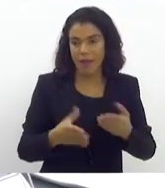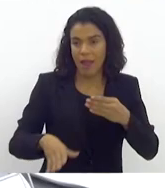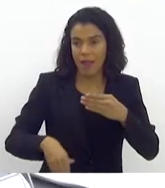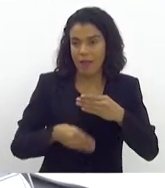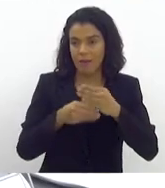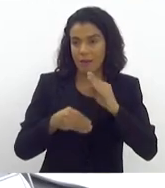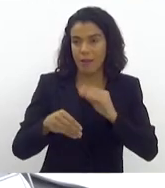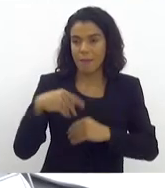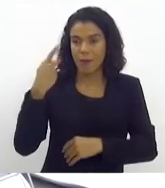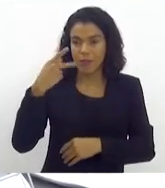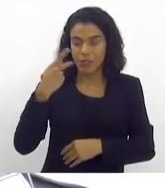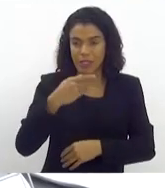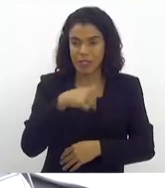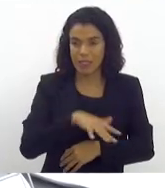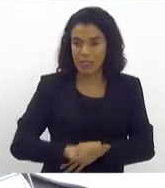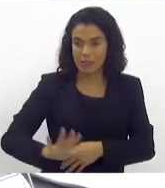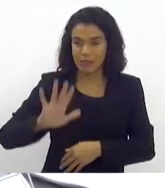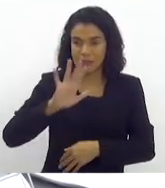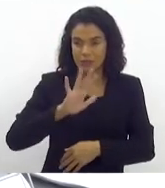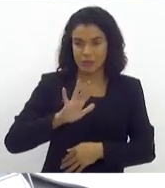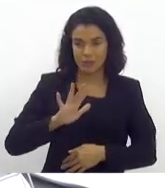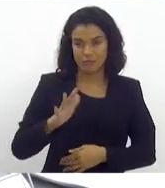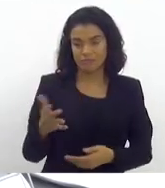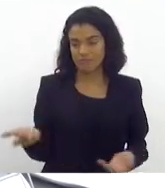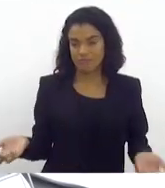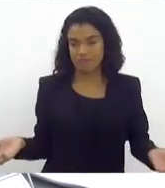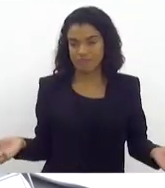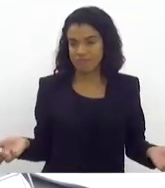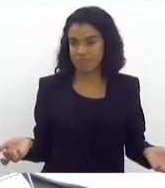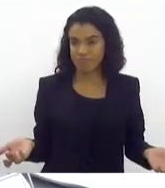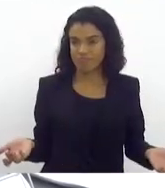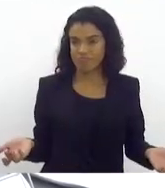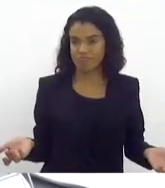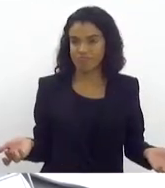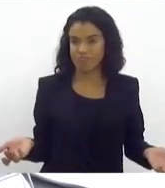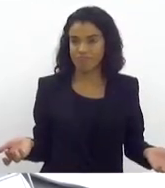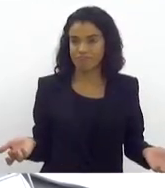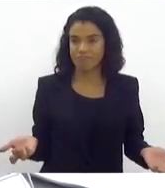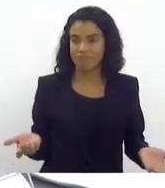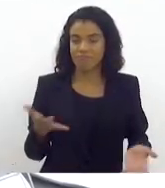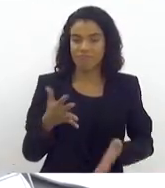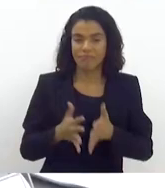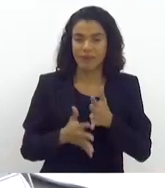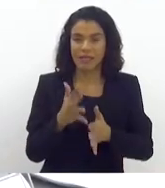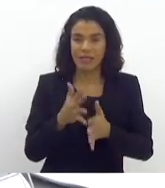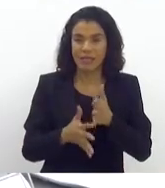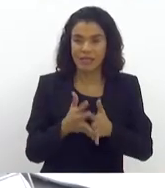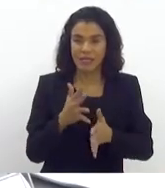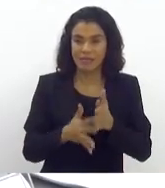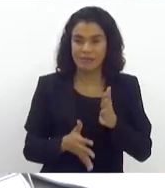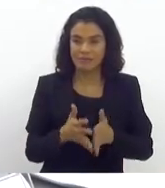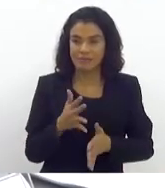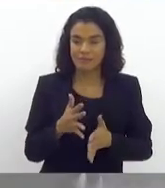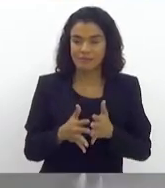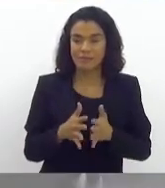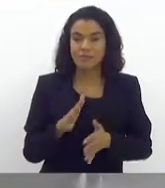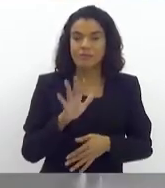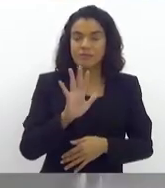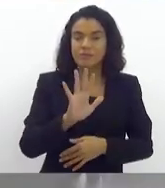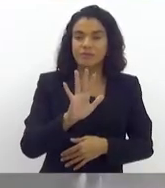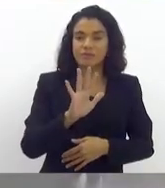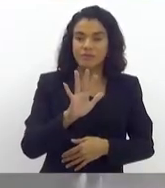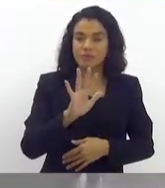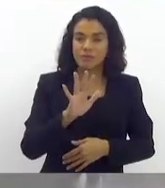implementação da política nacional Aldir Blanc. É uma lei meio que interfere em diversos momentos na lei federal. Pois